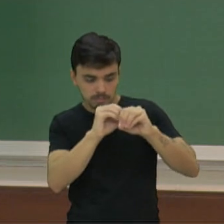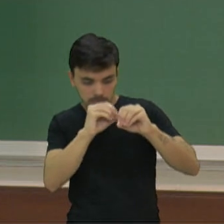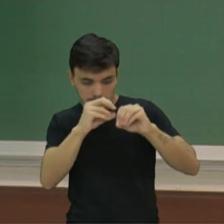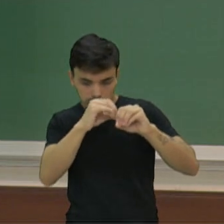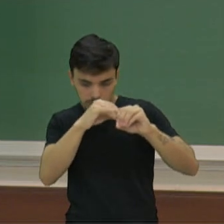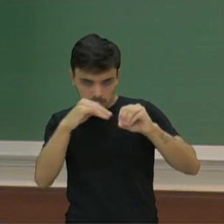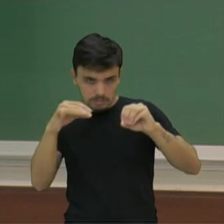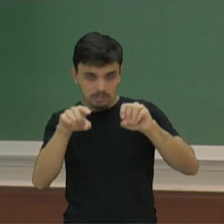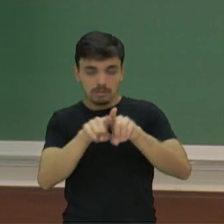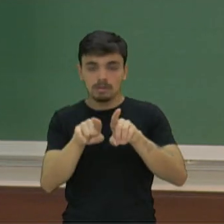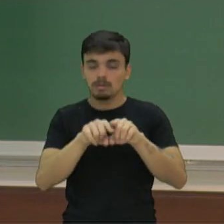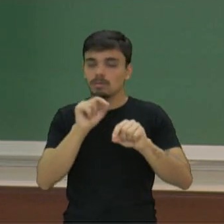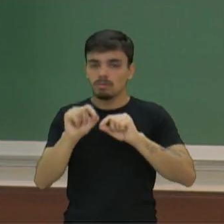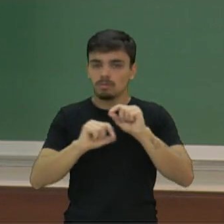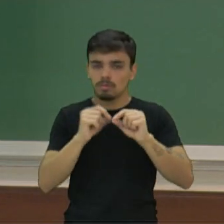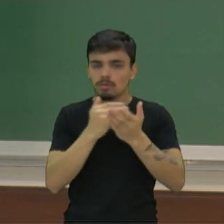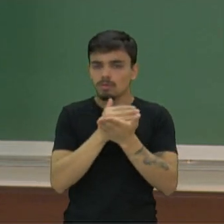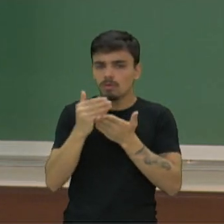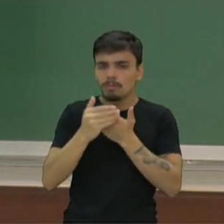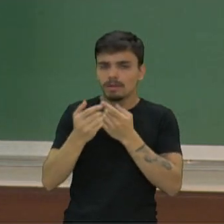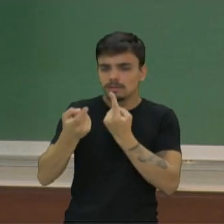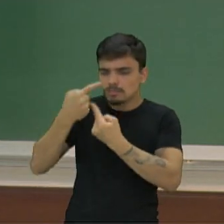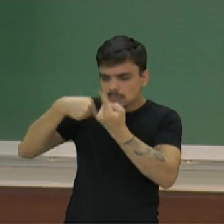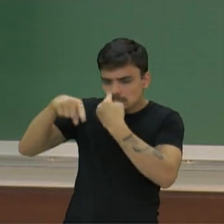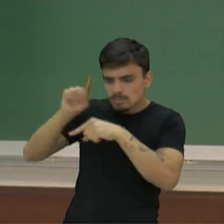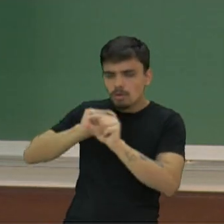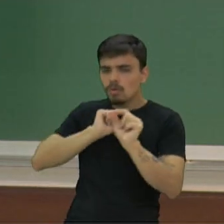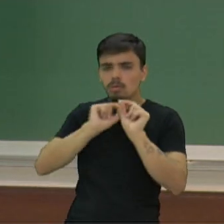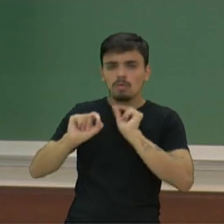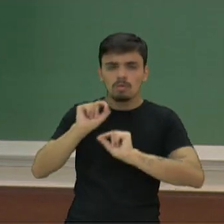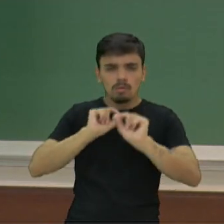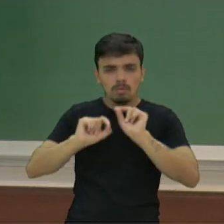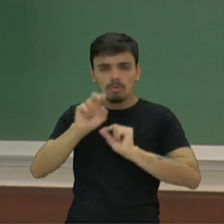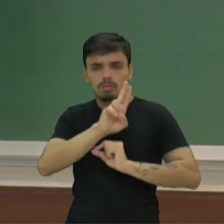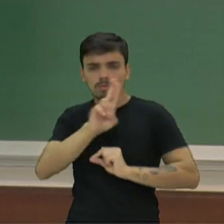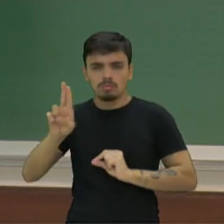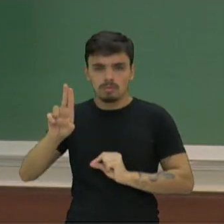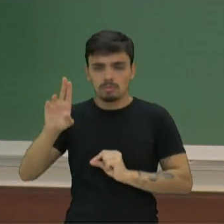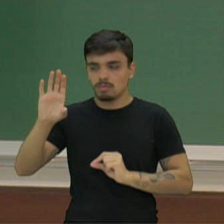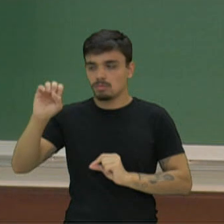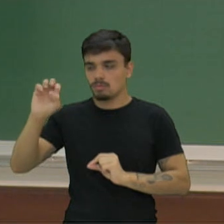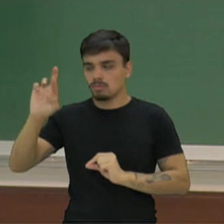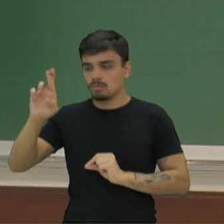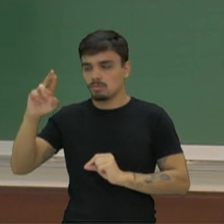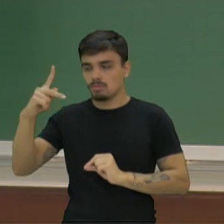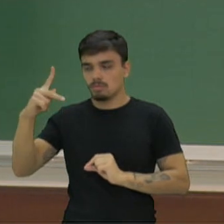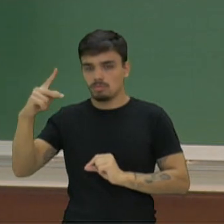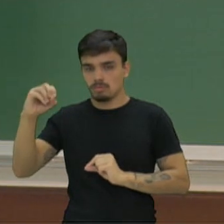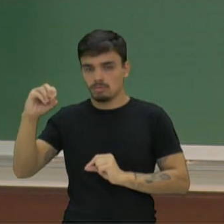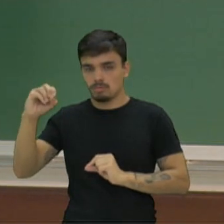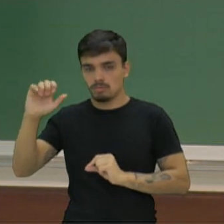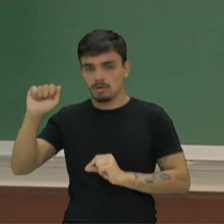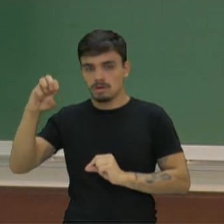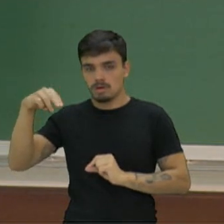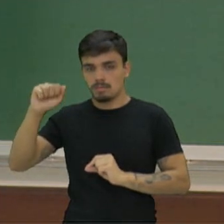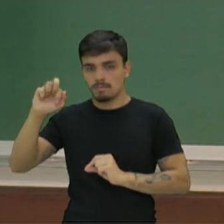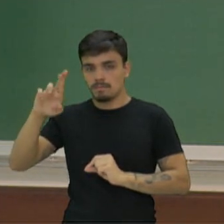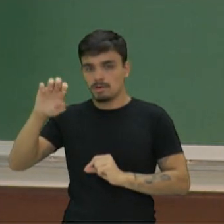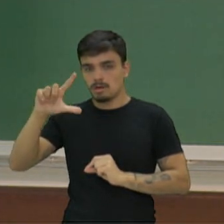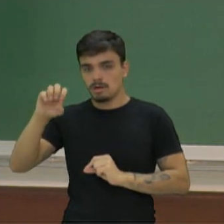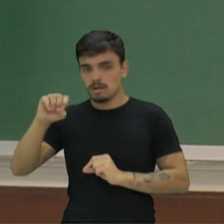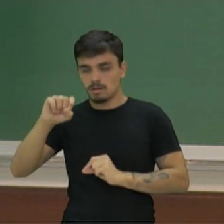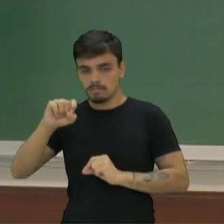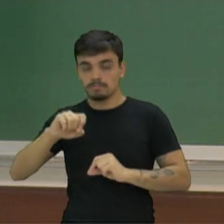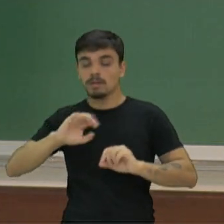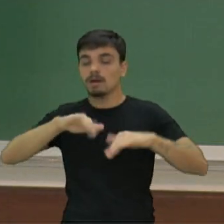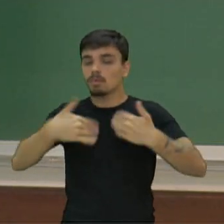folículo. Esse folículo começa a retroceder e a gente vai chamar ele de corpo lúteo ou corpo amarelo, né? Quando ele